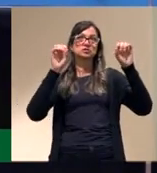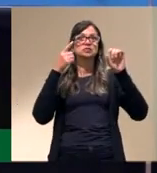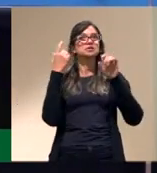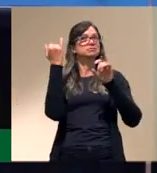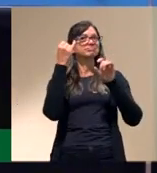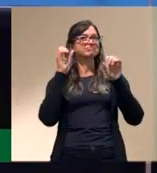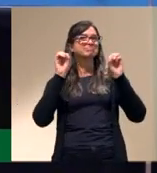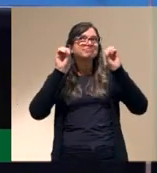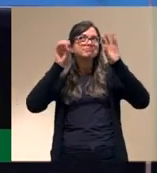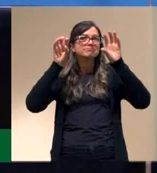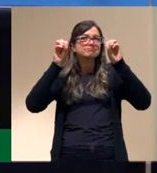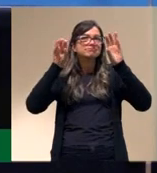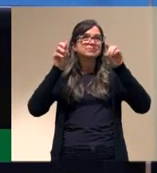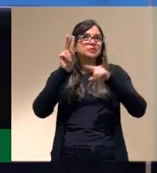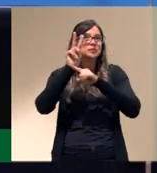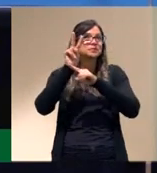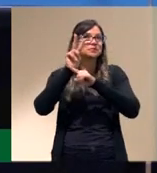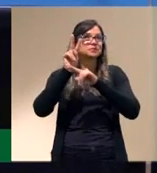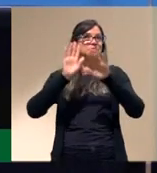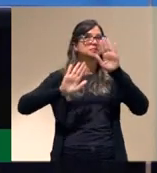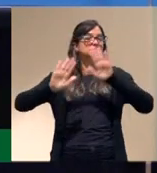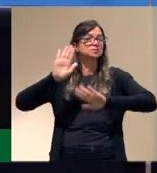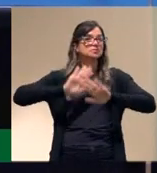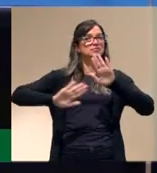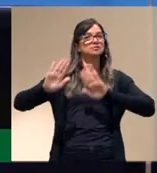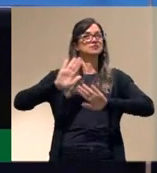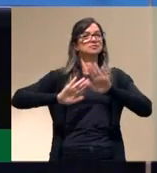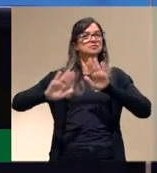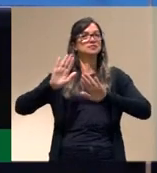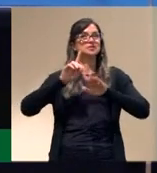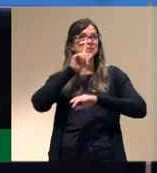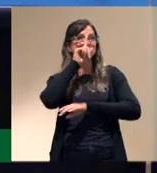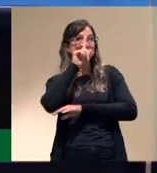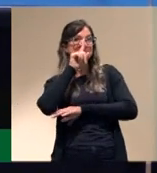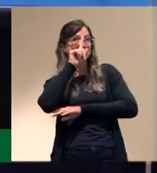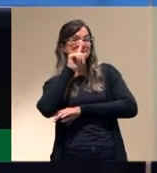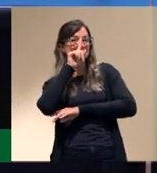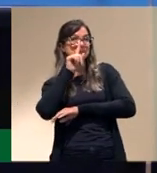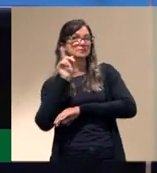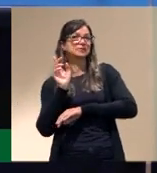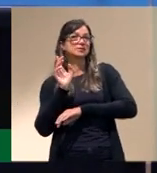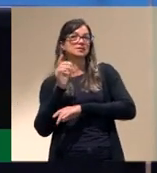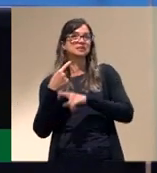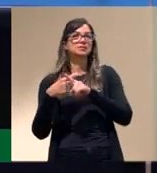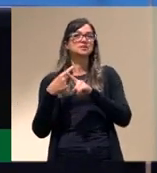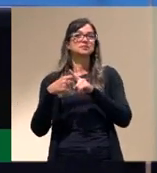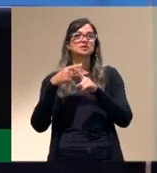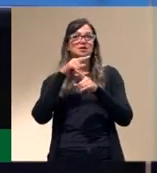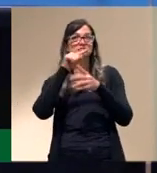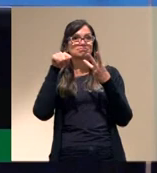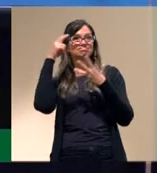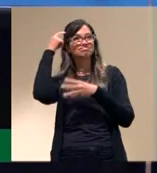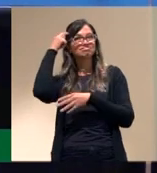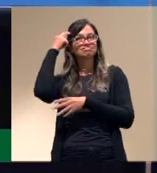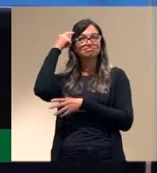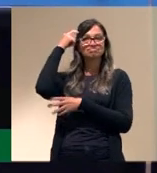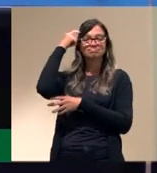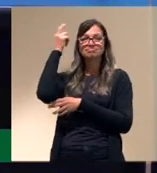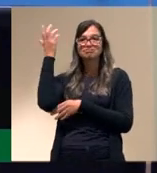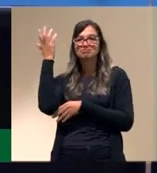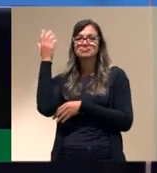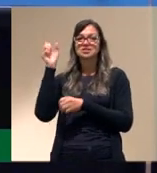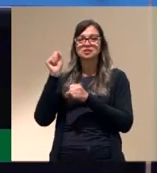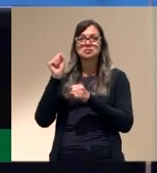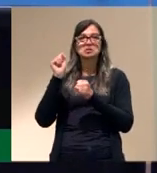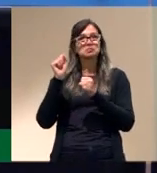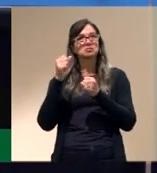piscando. Cuidado, cuidado, perigo. Porque assim que a gente cria três caixinhas, a gente pode cair,